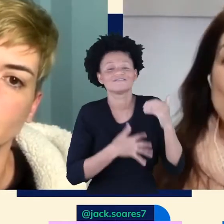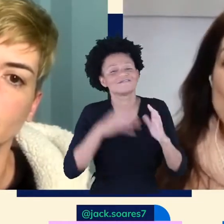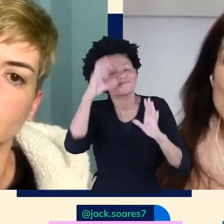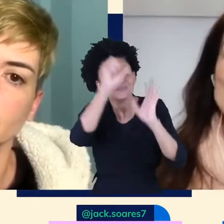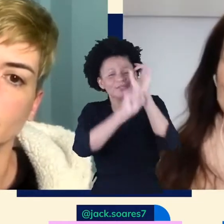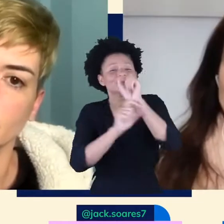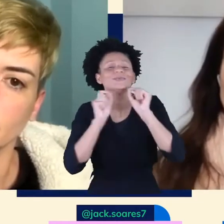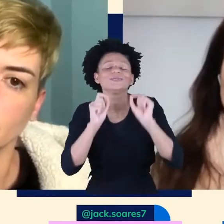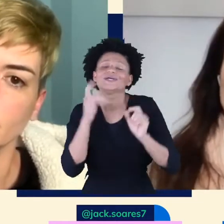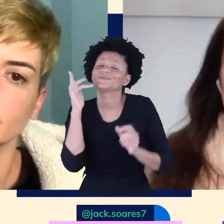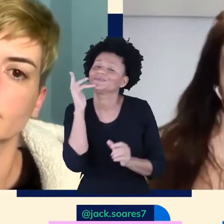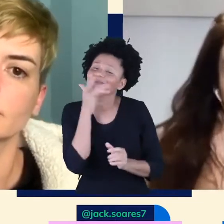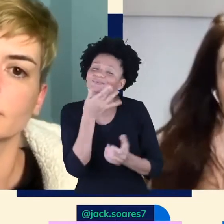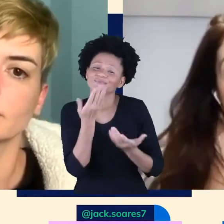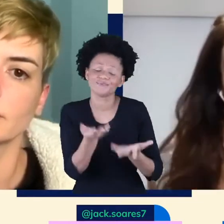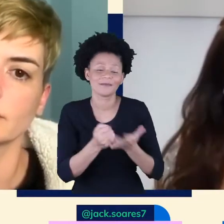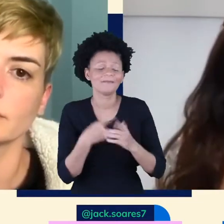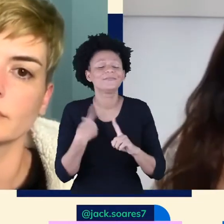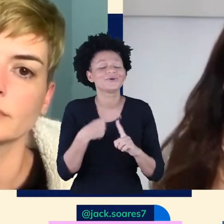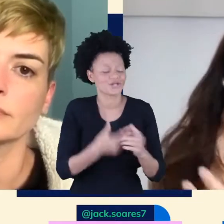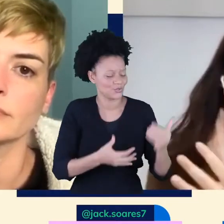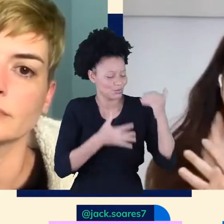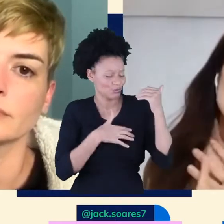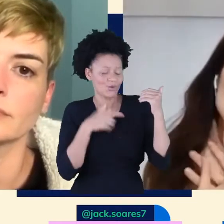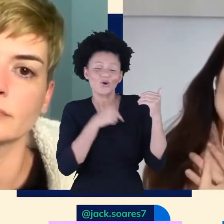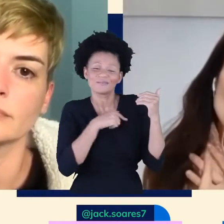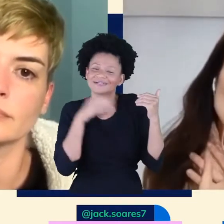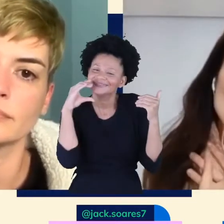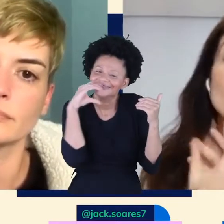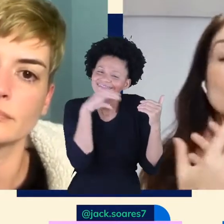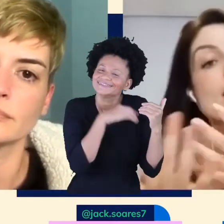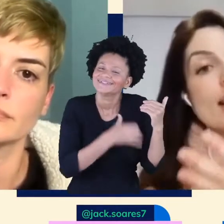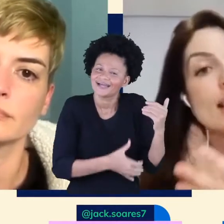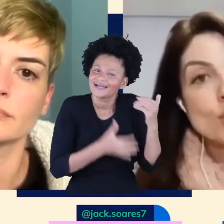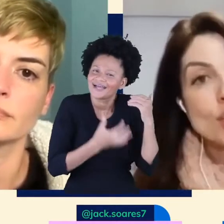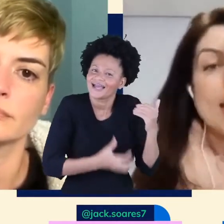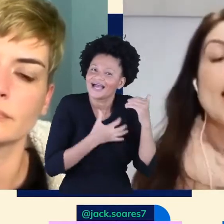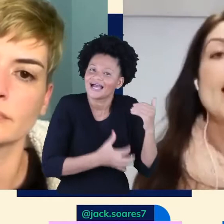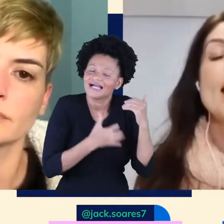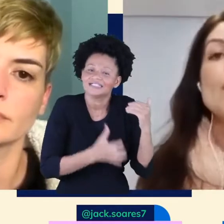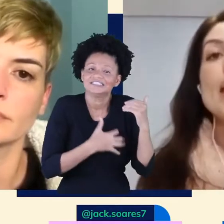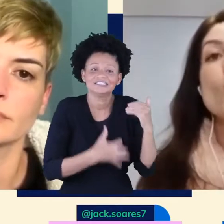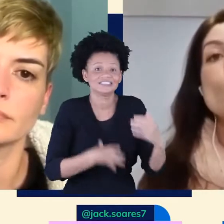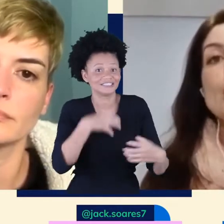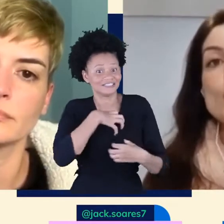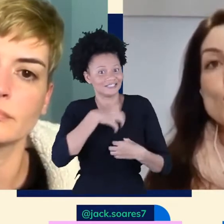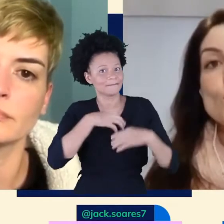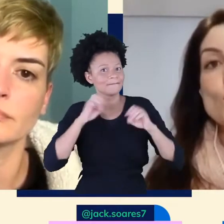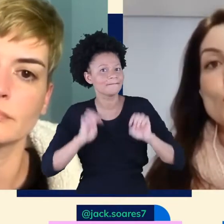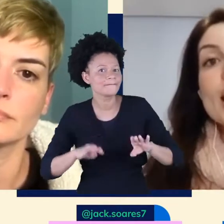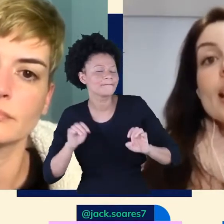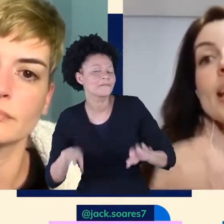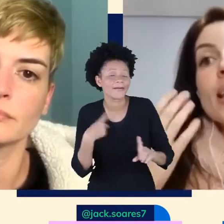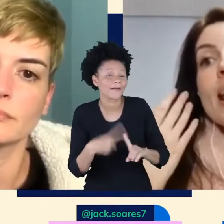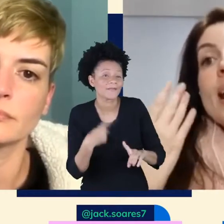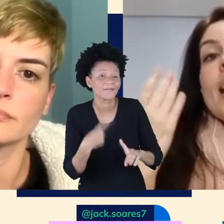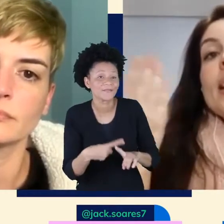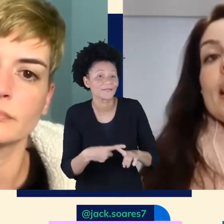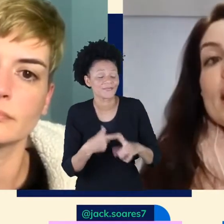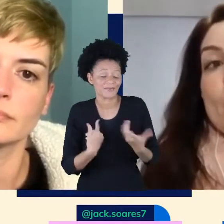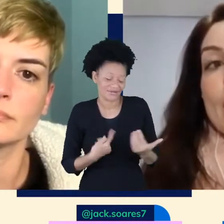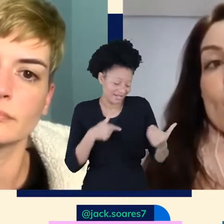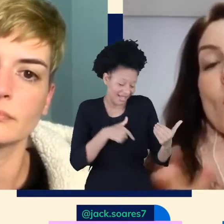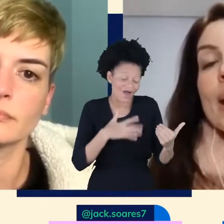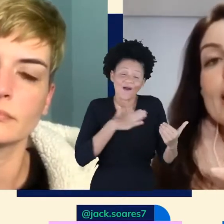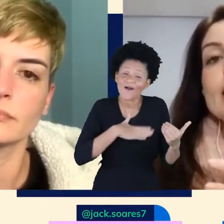é gostoso, né? Por que ela quer ficar no colinho? Porque é quentinho, ela se sente bem com isso. Por que ela quer